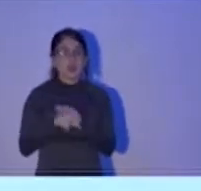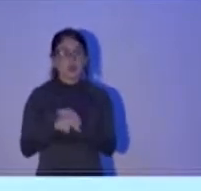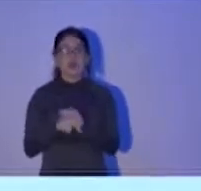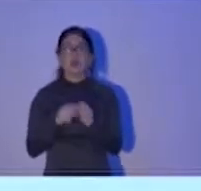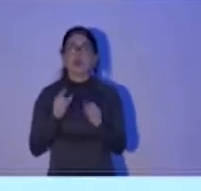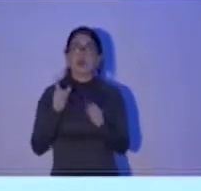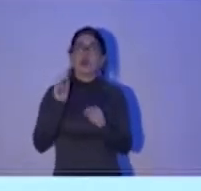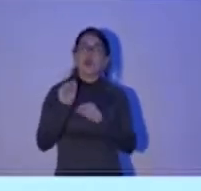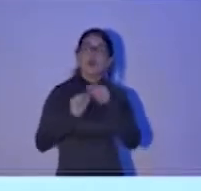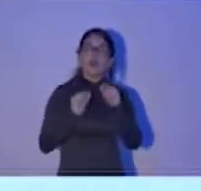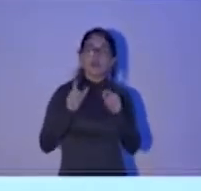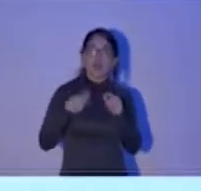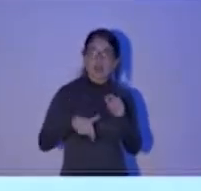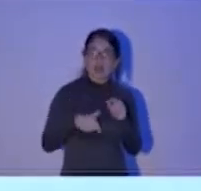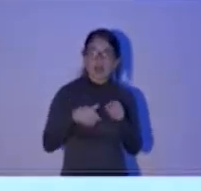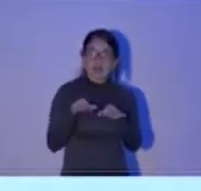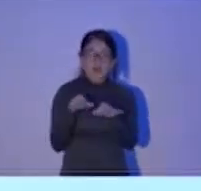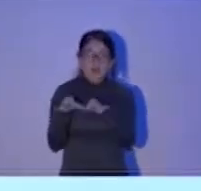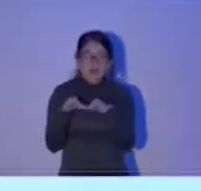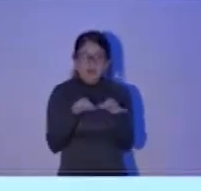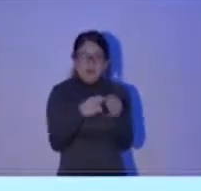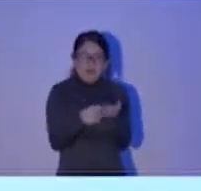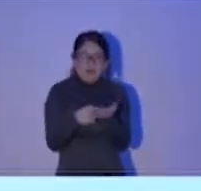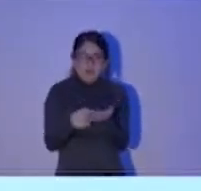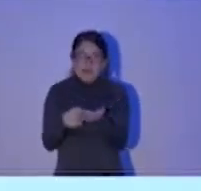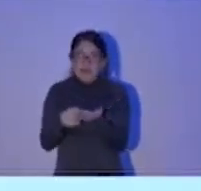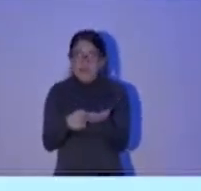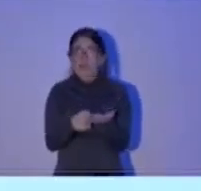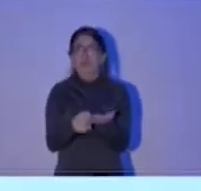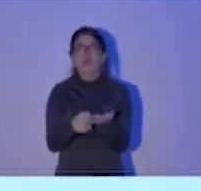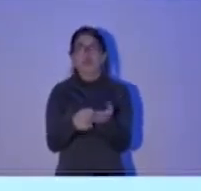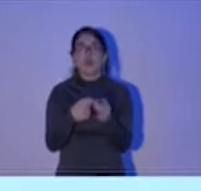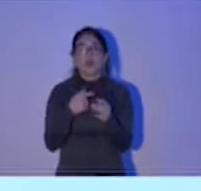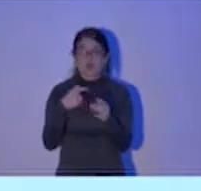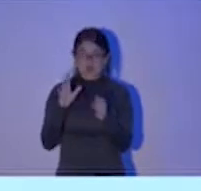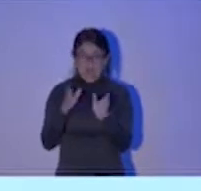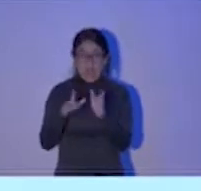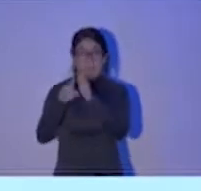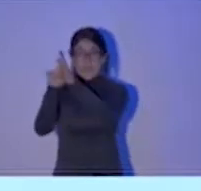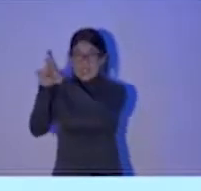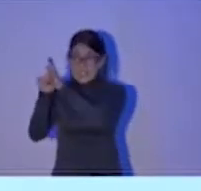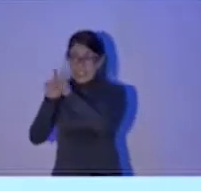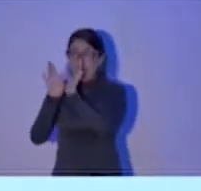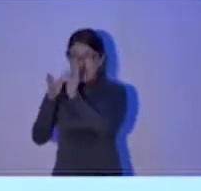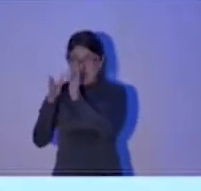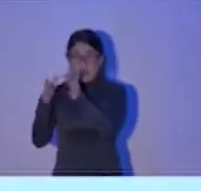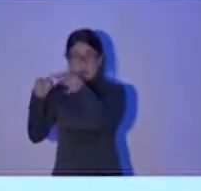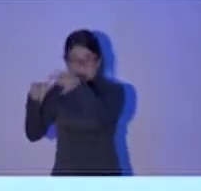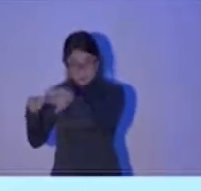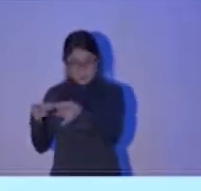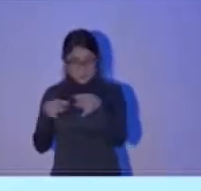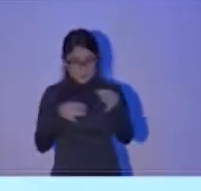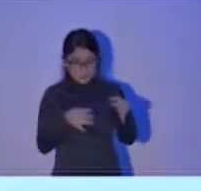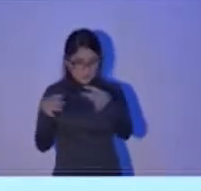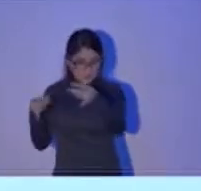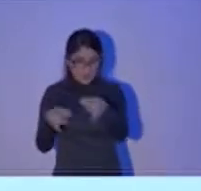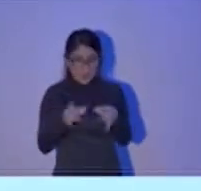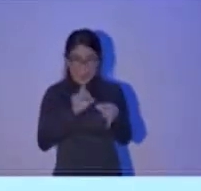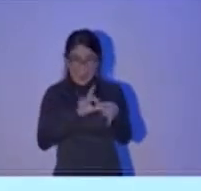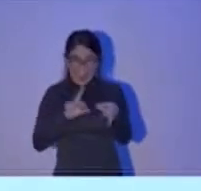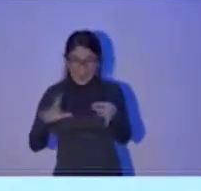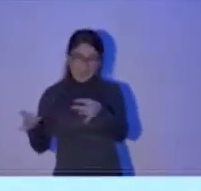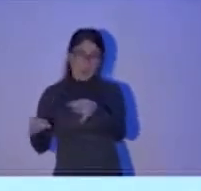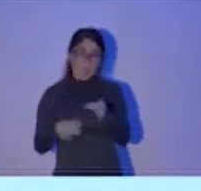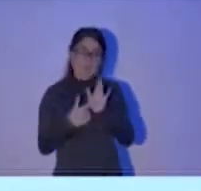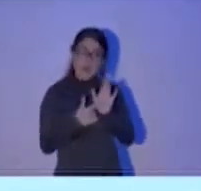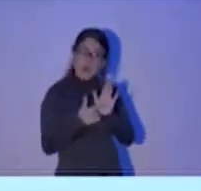o retorno das nossas pesquisas, e foi assim, um momento extremamente enriquecedor. O que nós